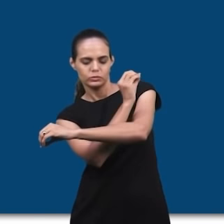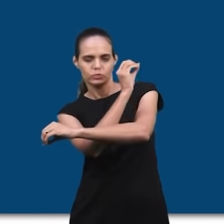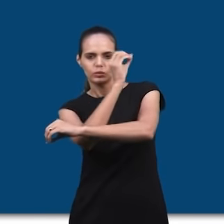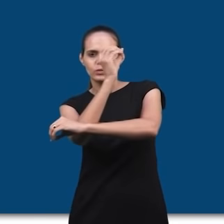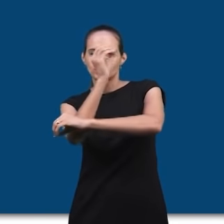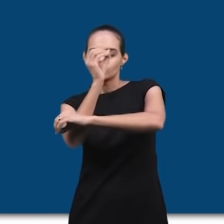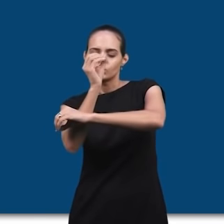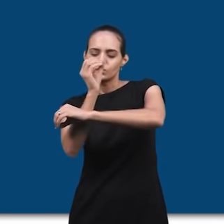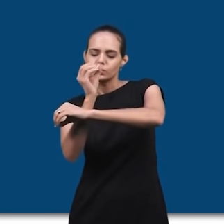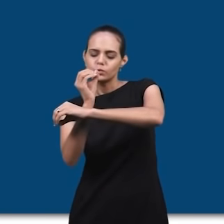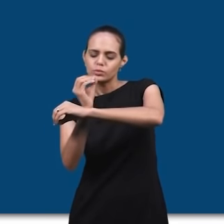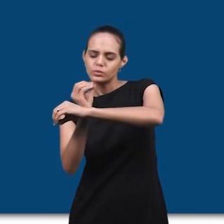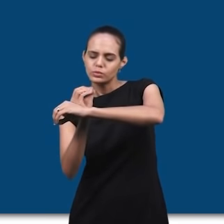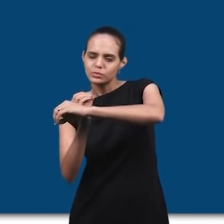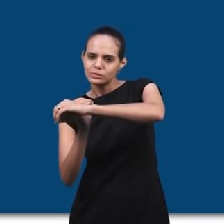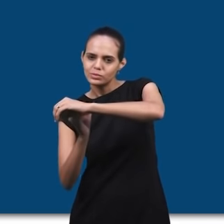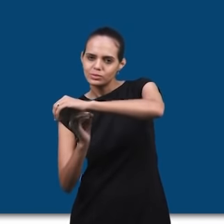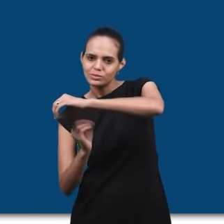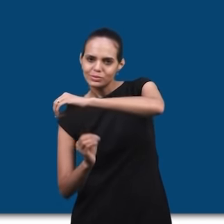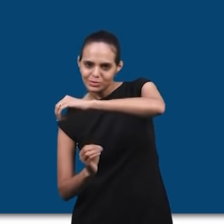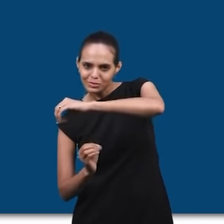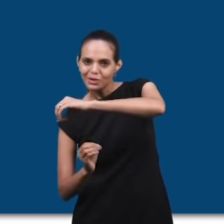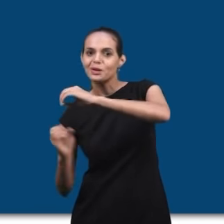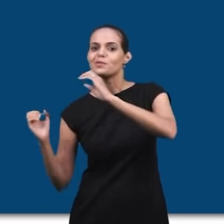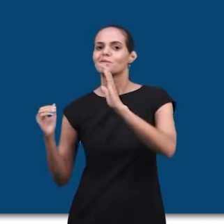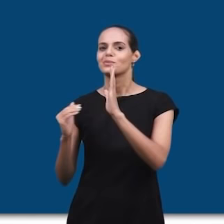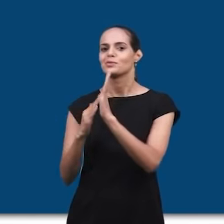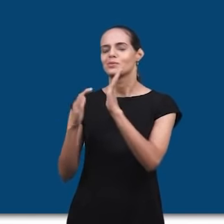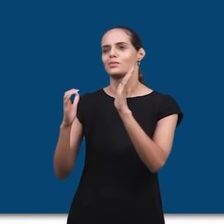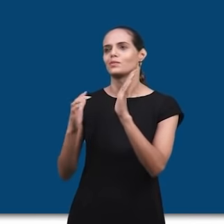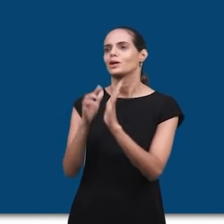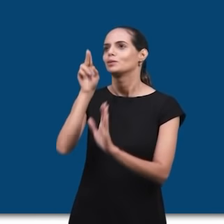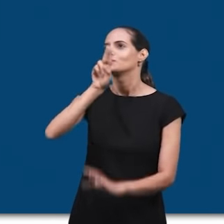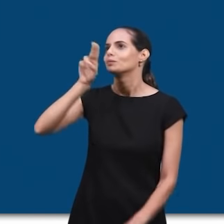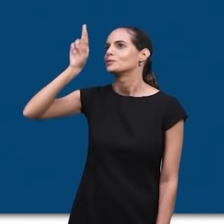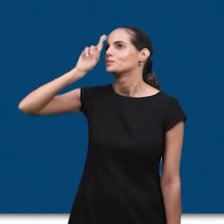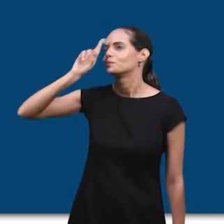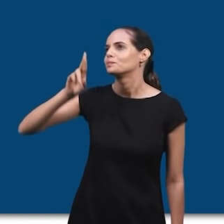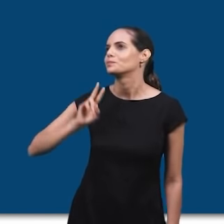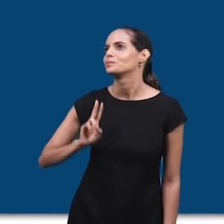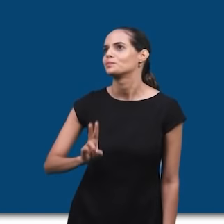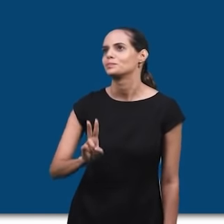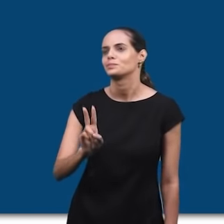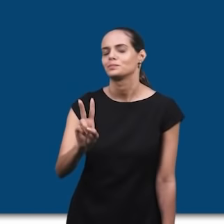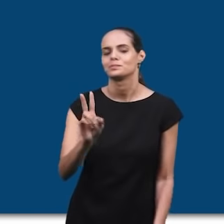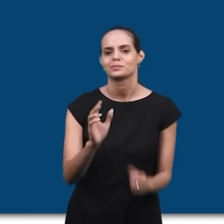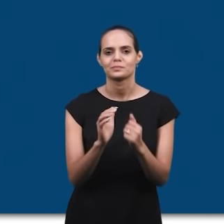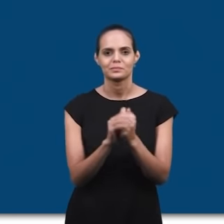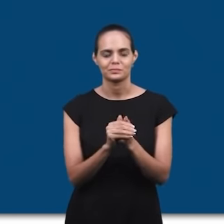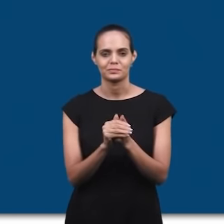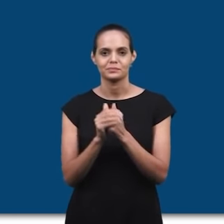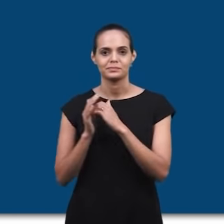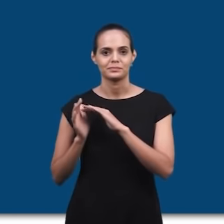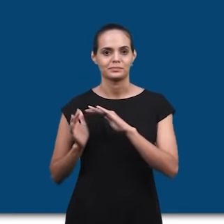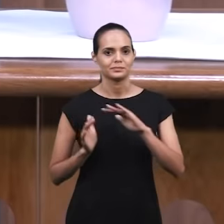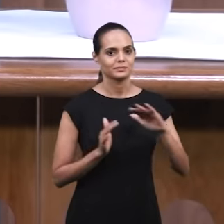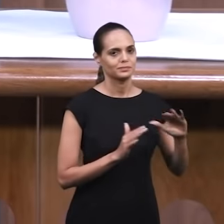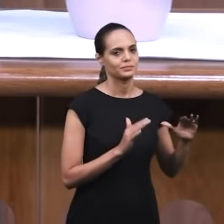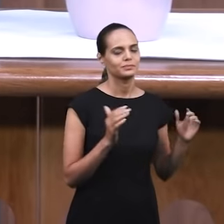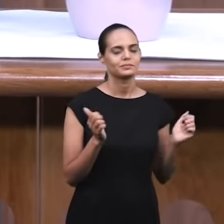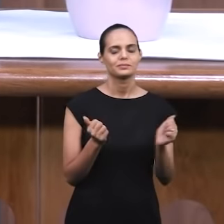ao ocaso, seja louvado o nome do Senhor. Amém. Glória a